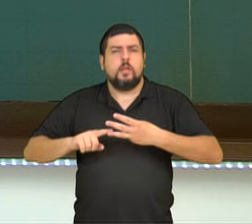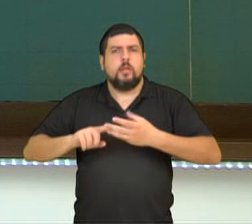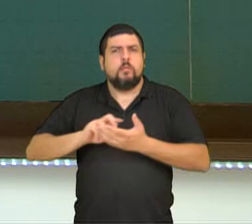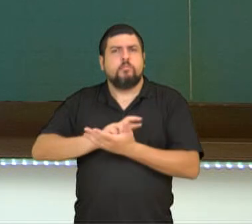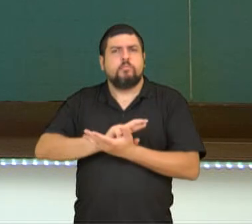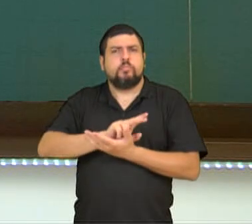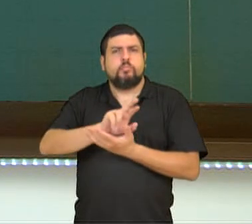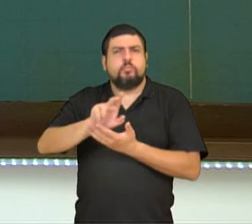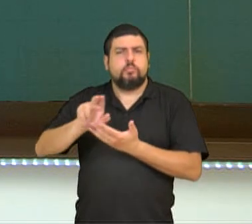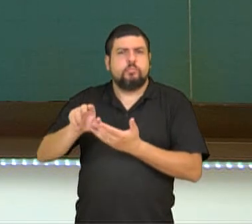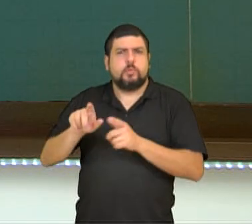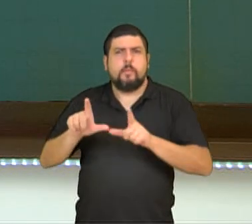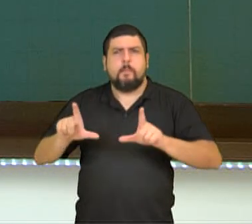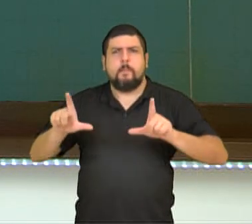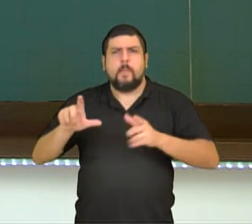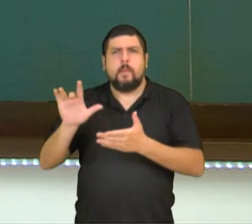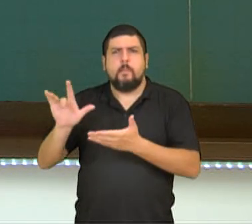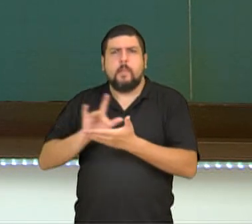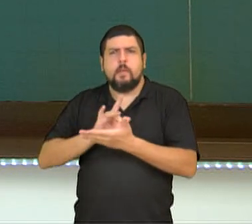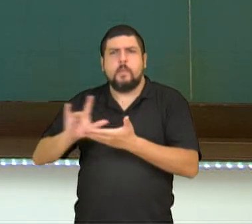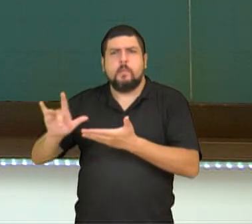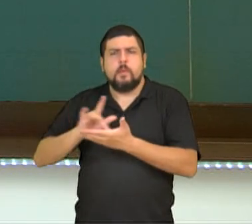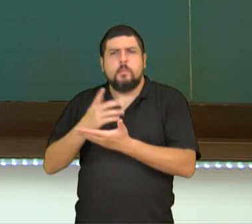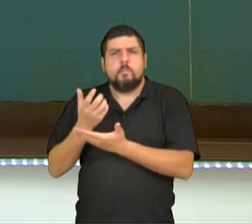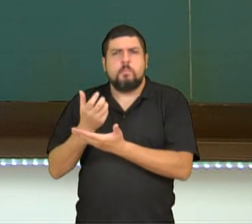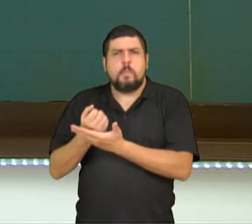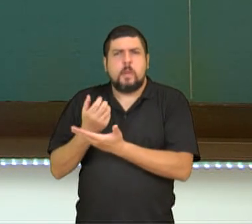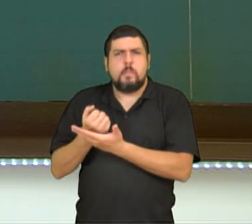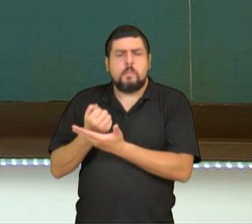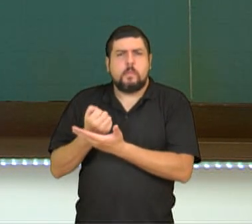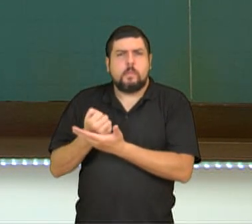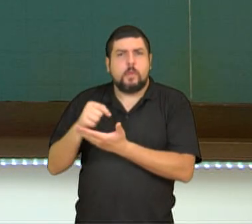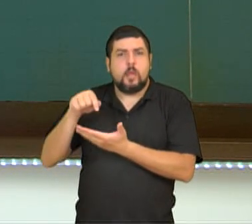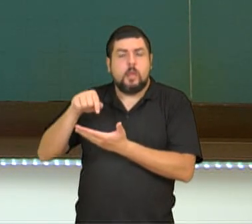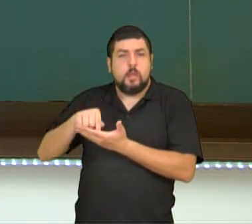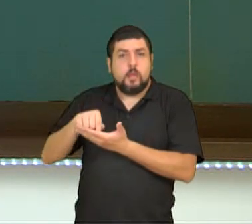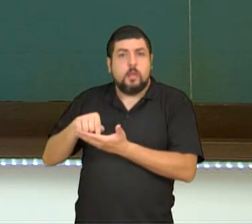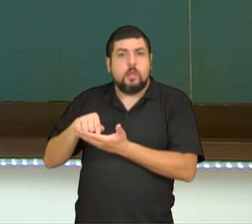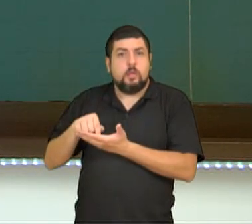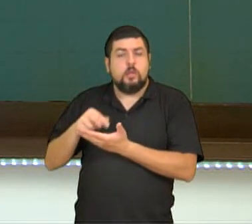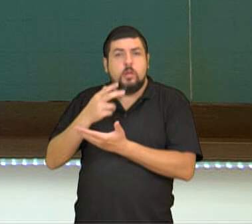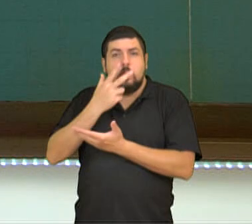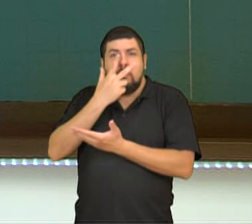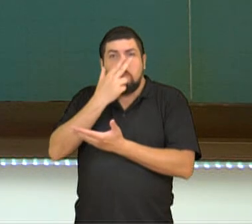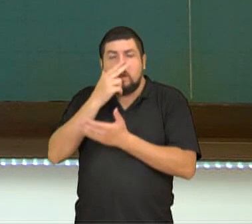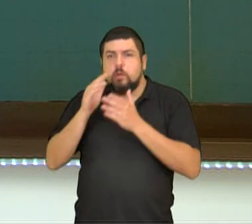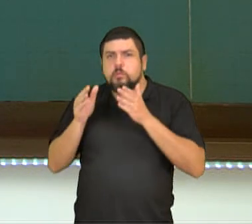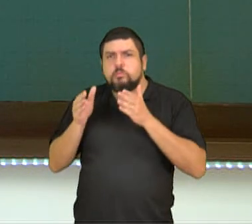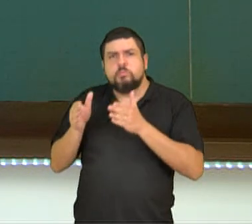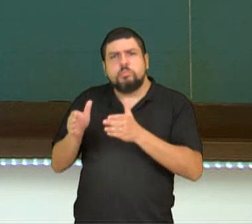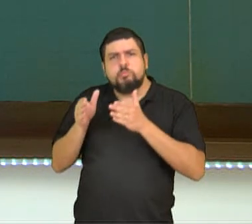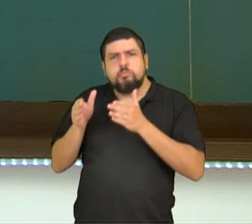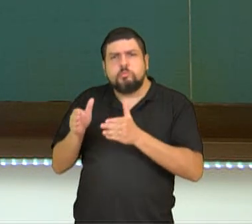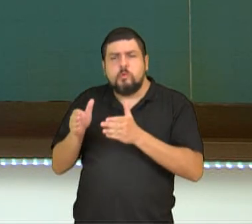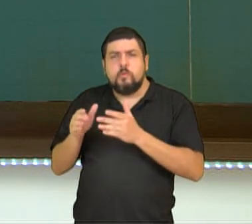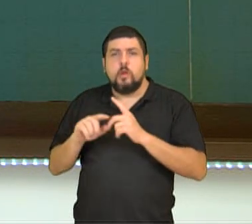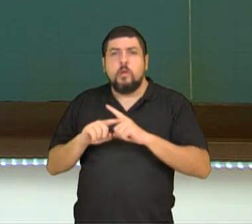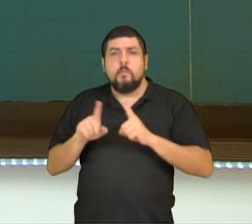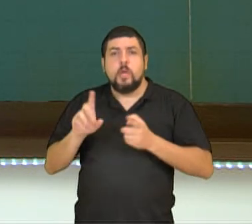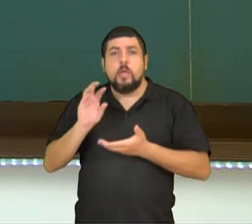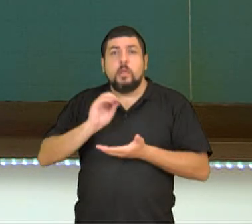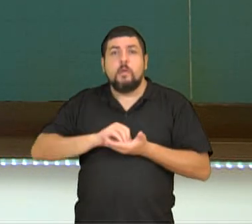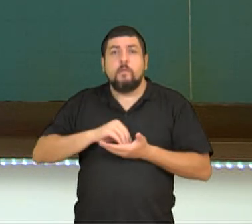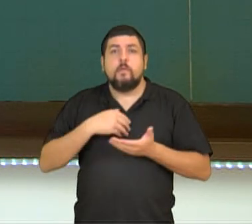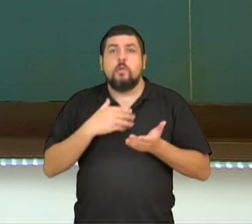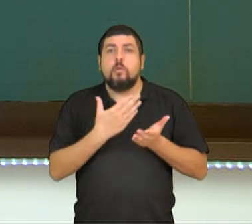tablets, notebooks, etc. Né? São diversos equipamentos multimediativos que têm contribuído para que as pessoas façam as